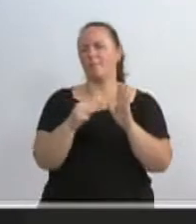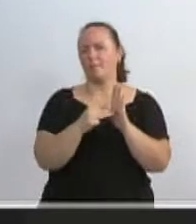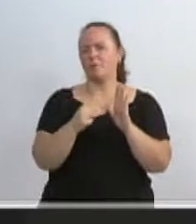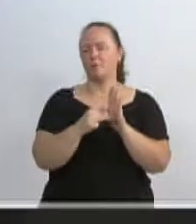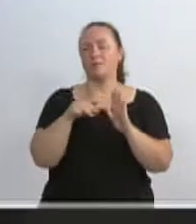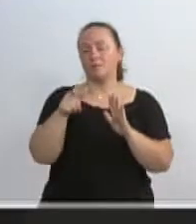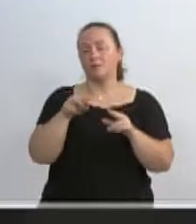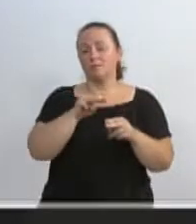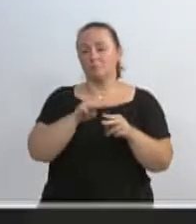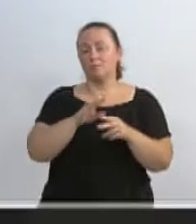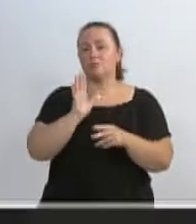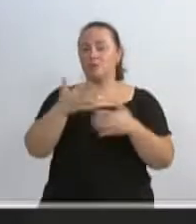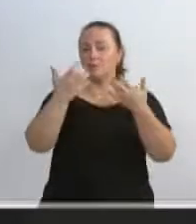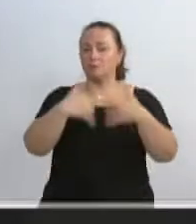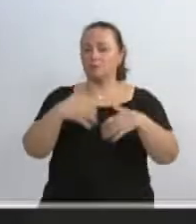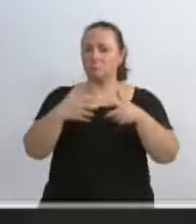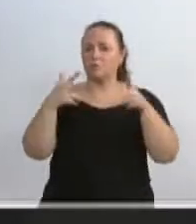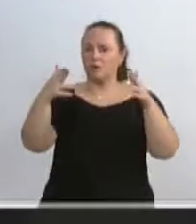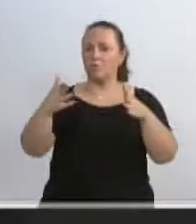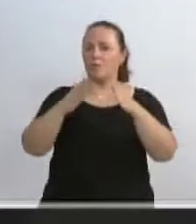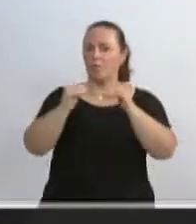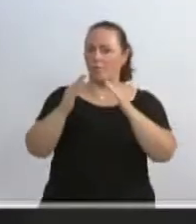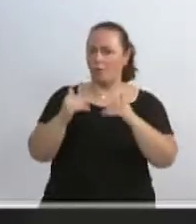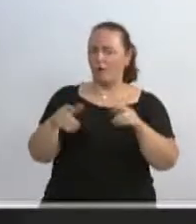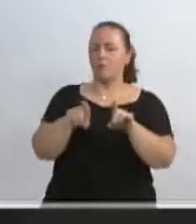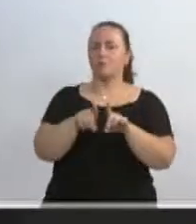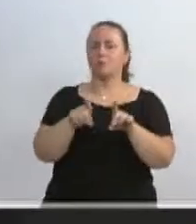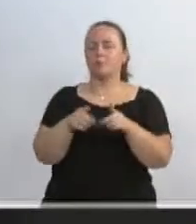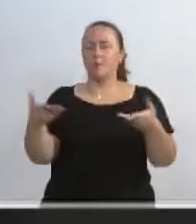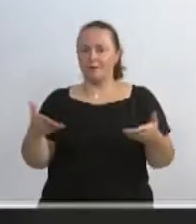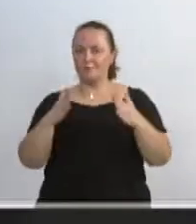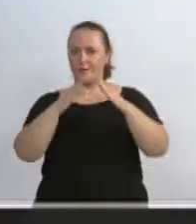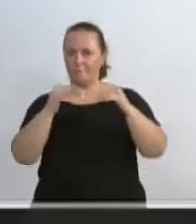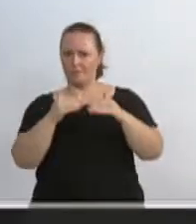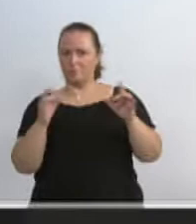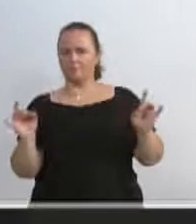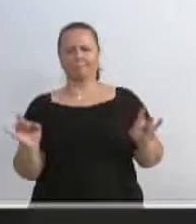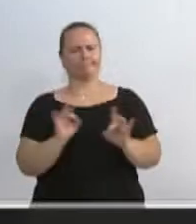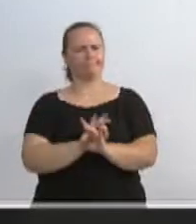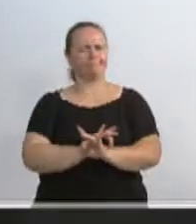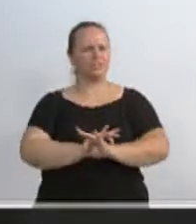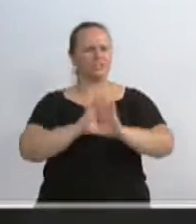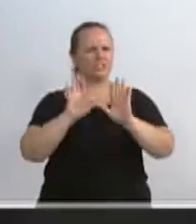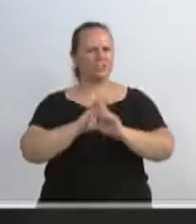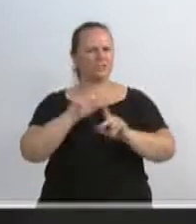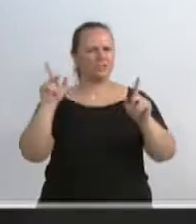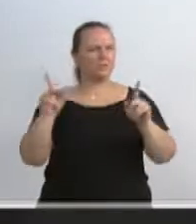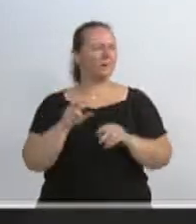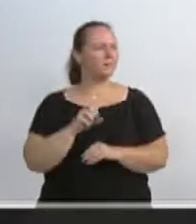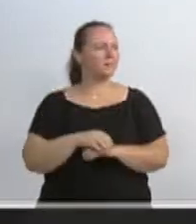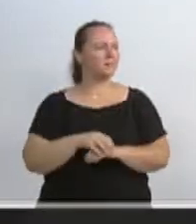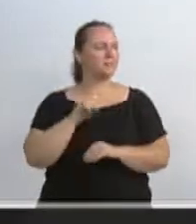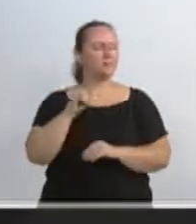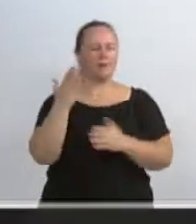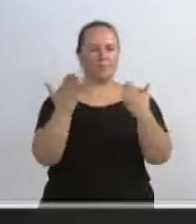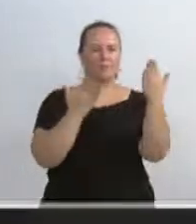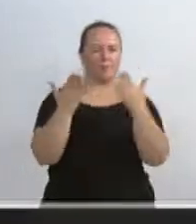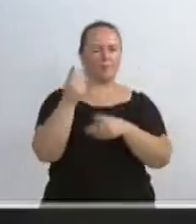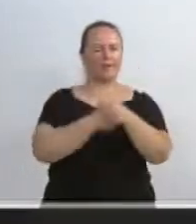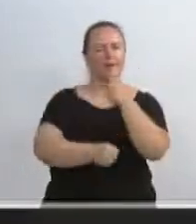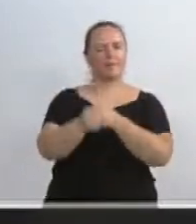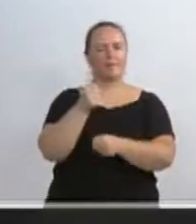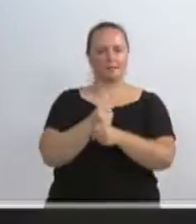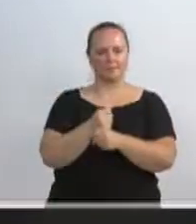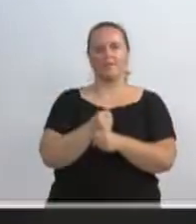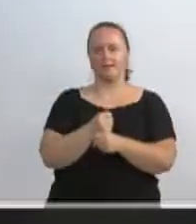funcionamento como o município de brusque e hoje o município de brusque é completamente diferente do que era quando essa legislação começou a vibrar parabéns